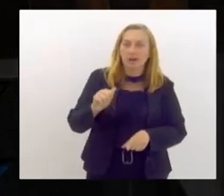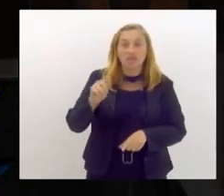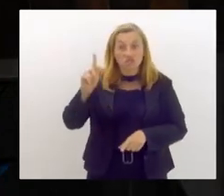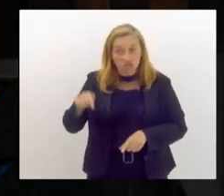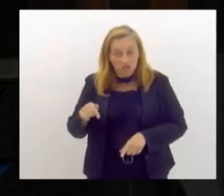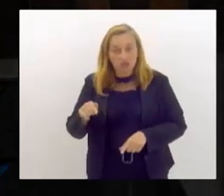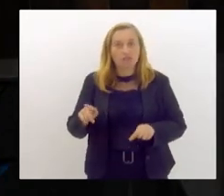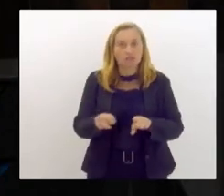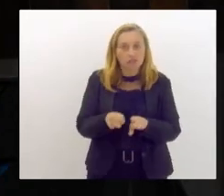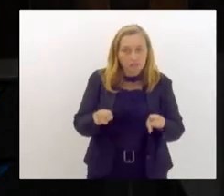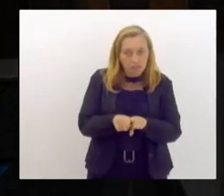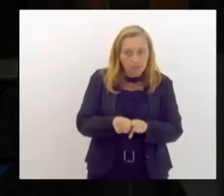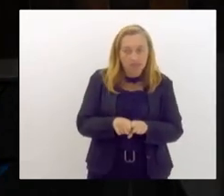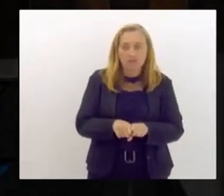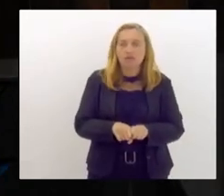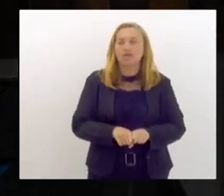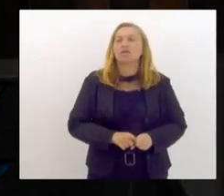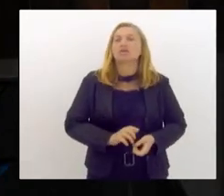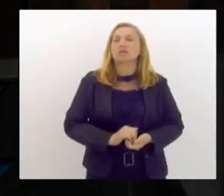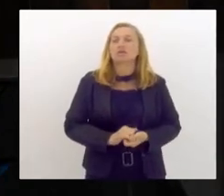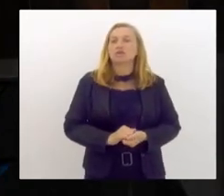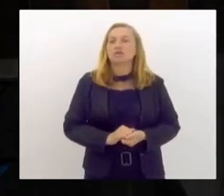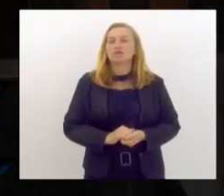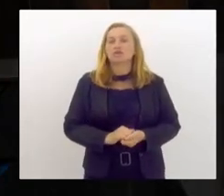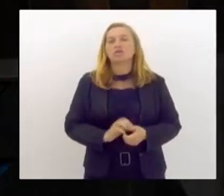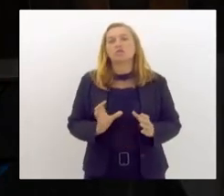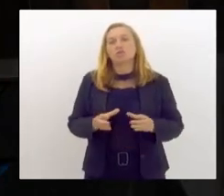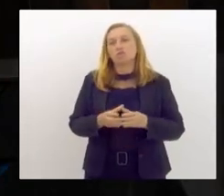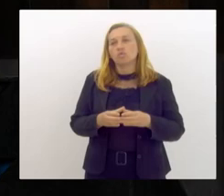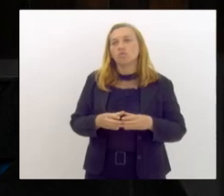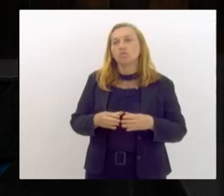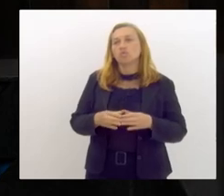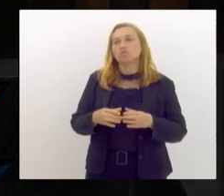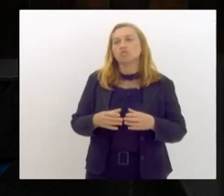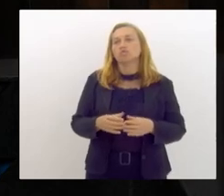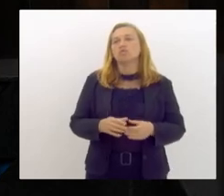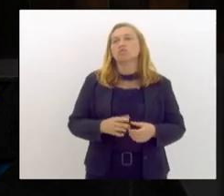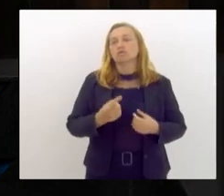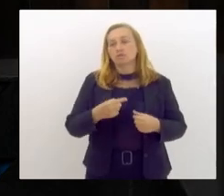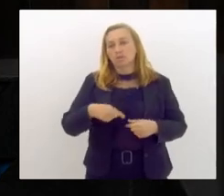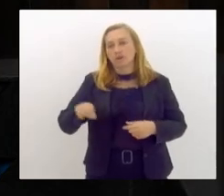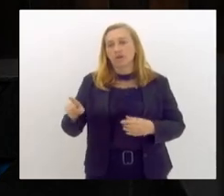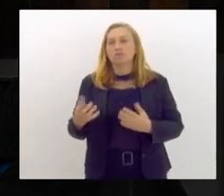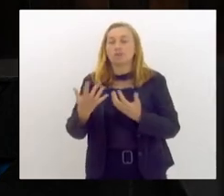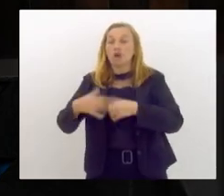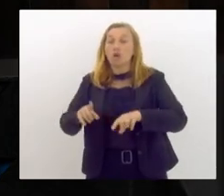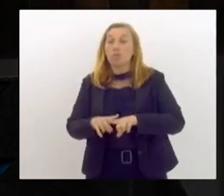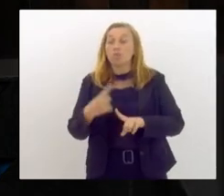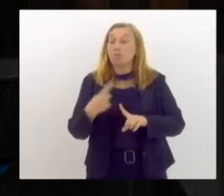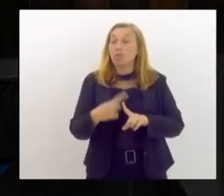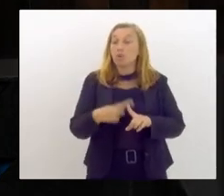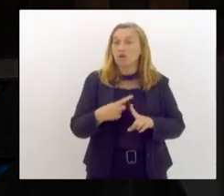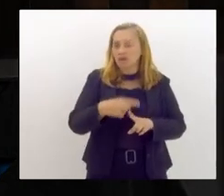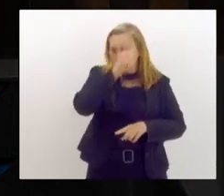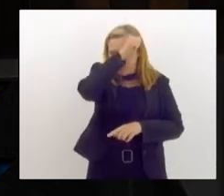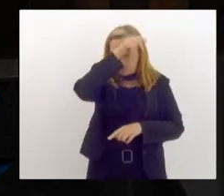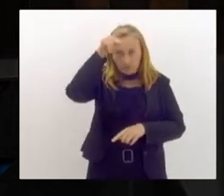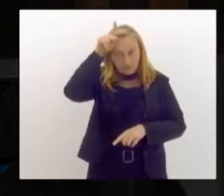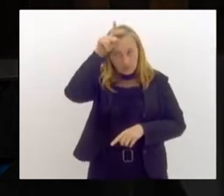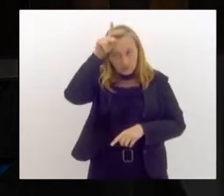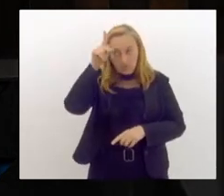a família do Cozolino, Vinícius, o prefeito Cozolino levou as equipes de Magé para Petrópolis, porque a prefeitura de Petrópolis, comandada por um